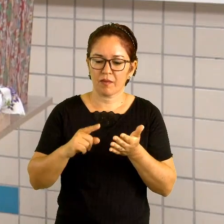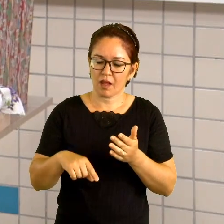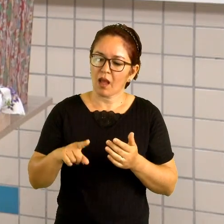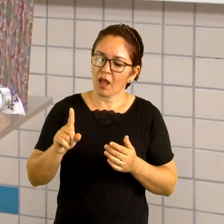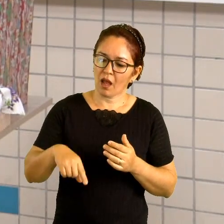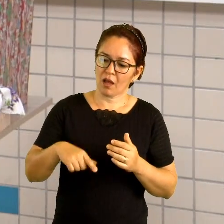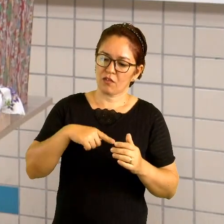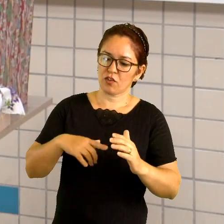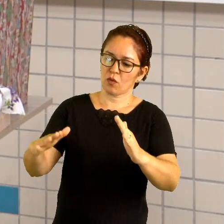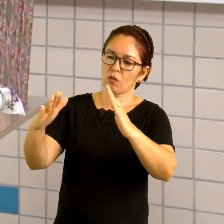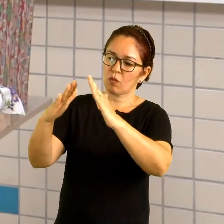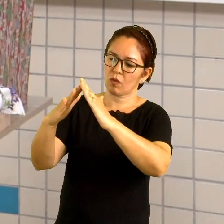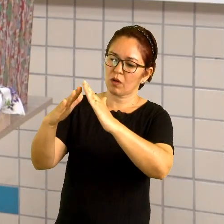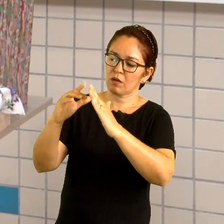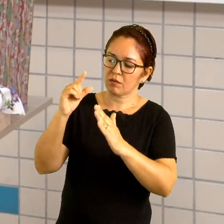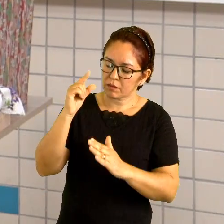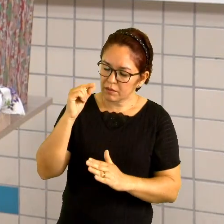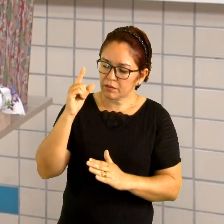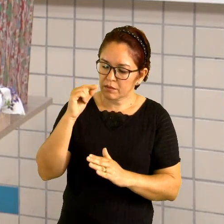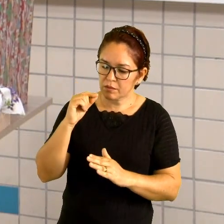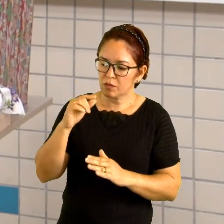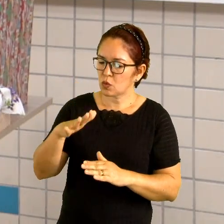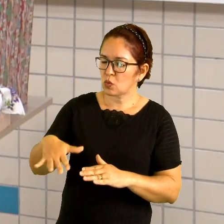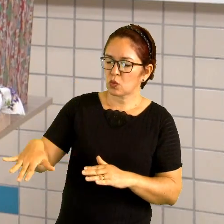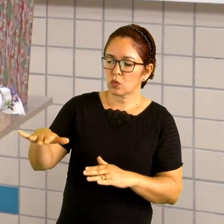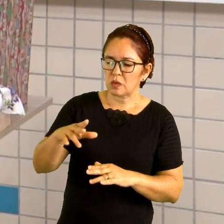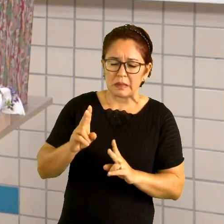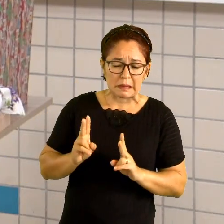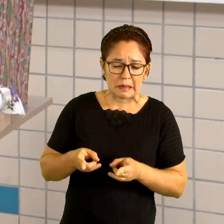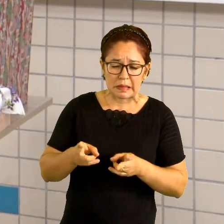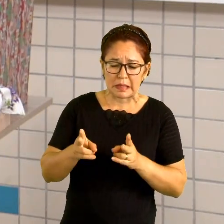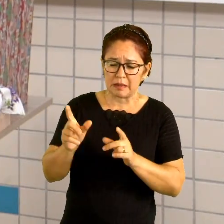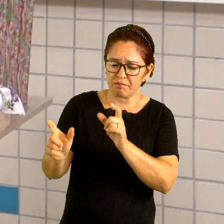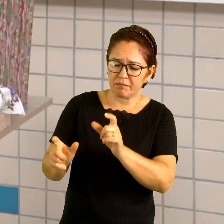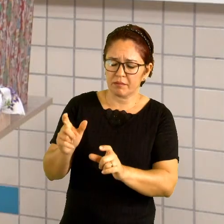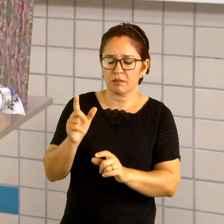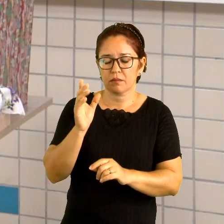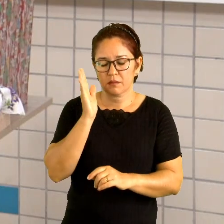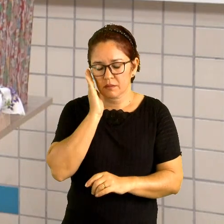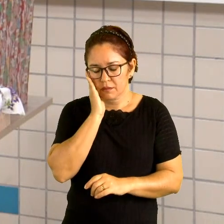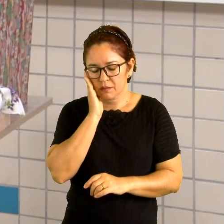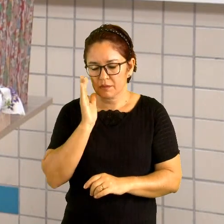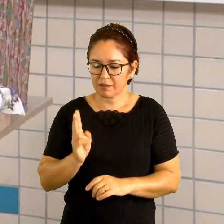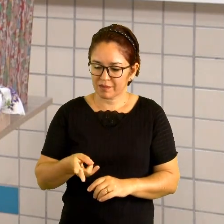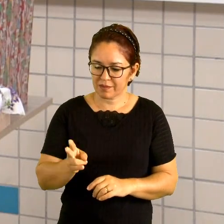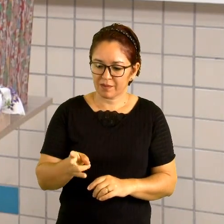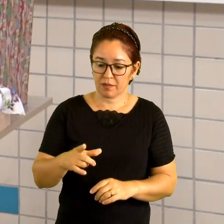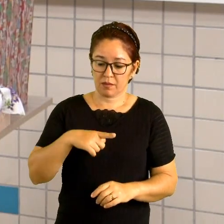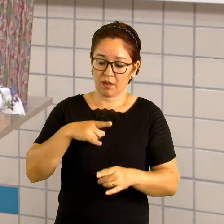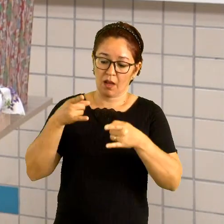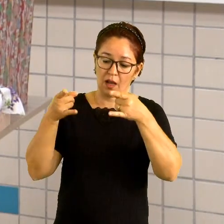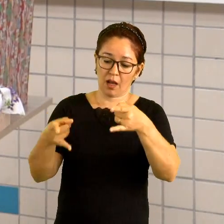sonolenta, onde todos viviam dormindo. Nesta casa tinha uma cama